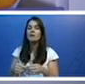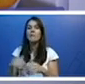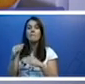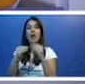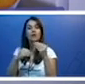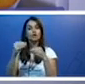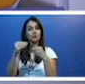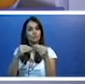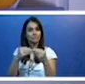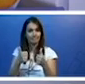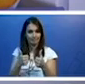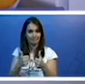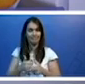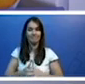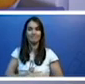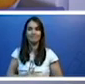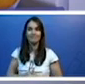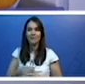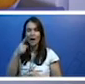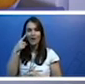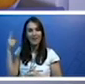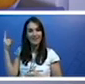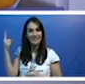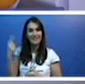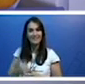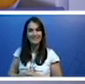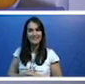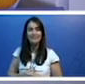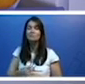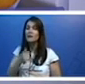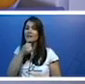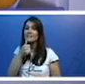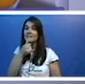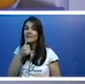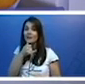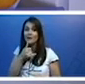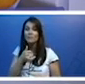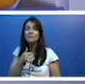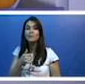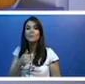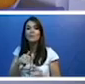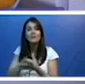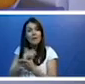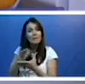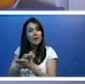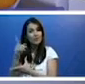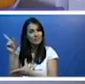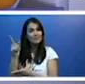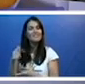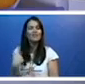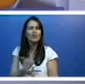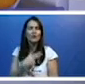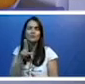plástico. Aqui na imagem nós temos, né, um exemplo de hidróxido de sódio, que é o sabão que a gente usa no dia a